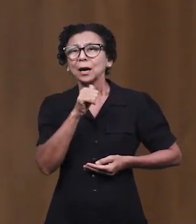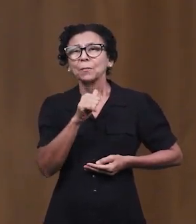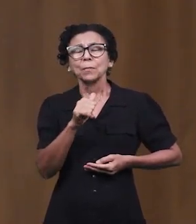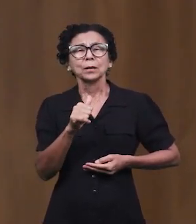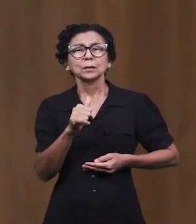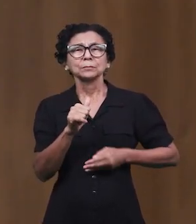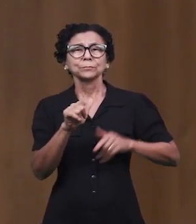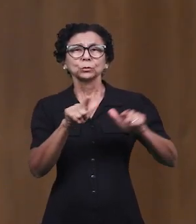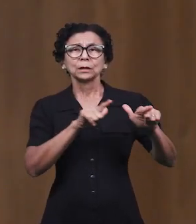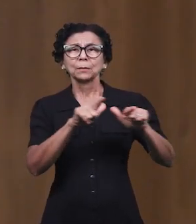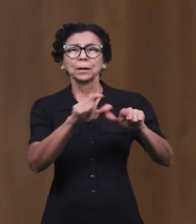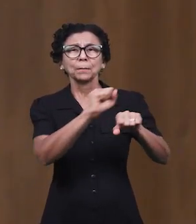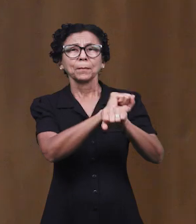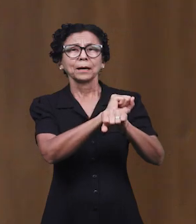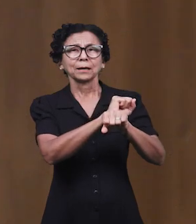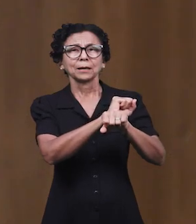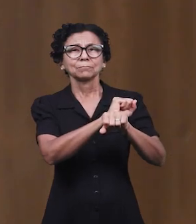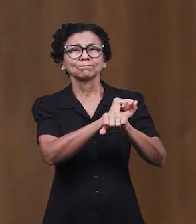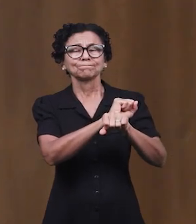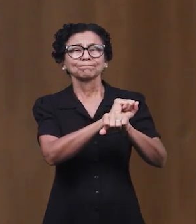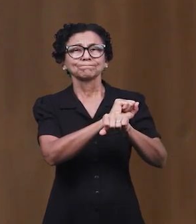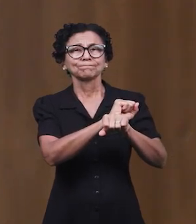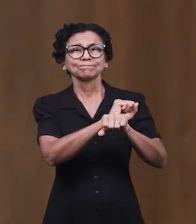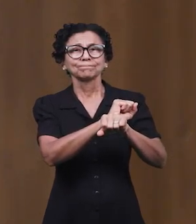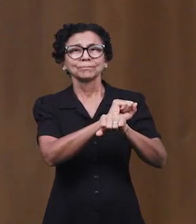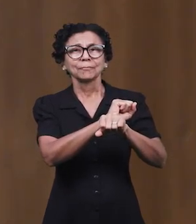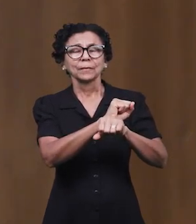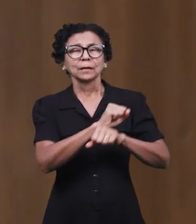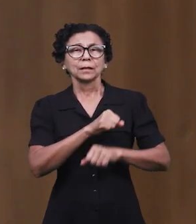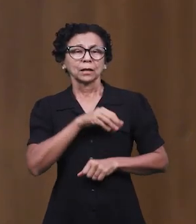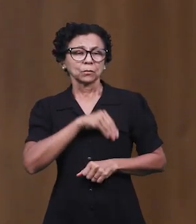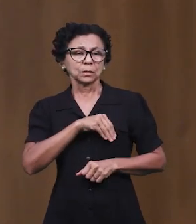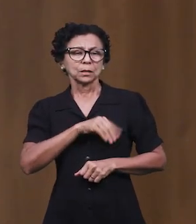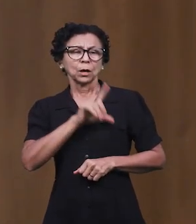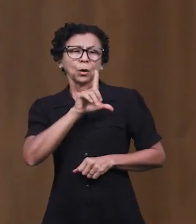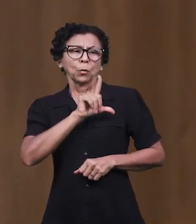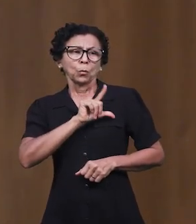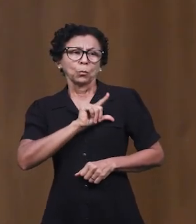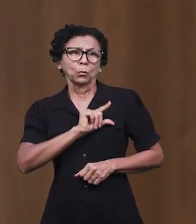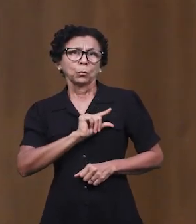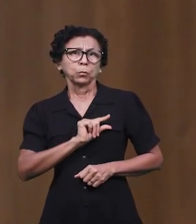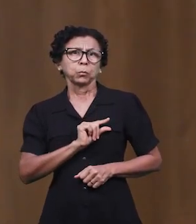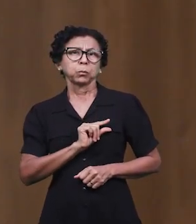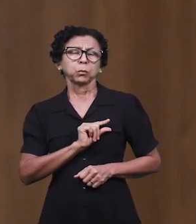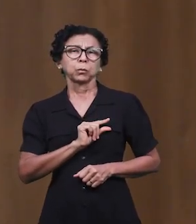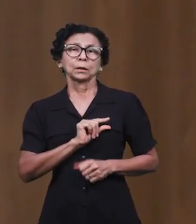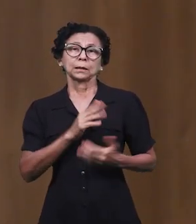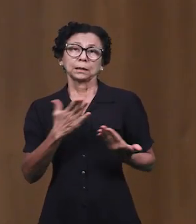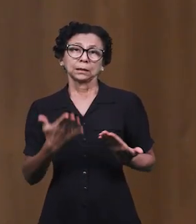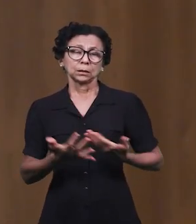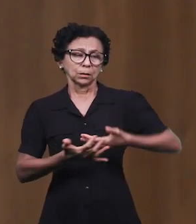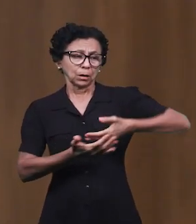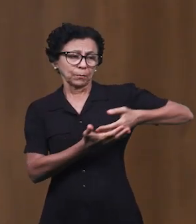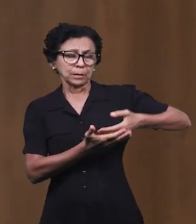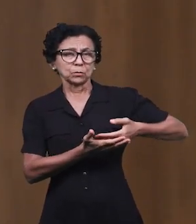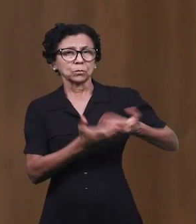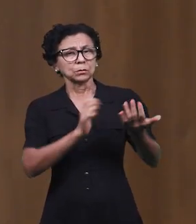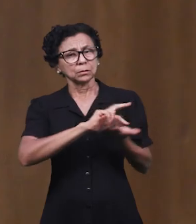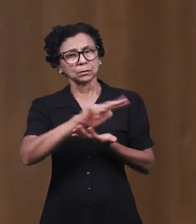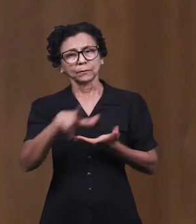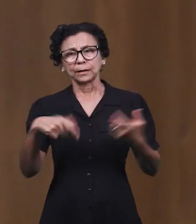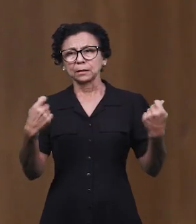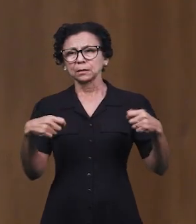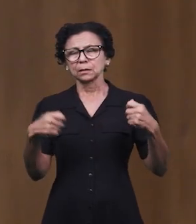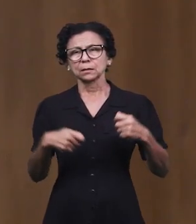mãe deixar de trabalhar. E aí a renda cai. E essa criança tem muitas necessidades, porque uma criança, dependendo da